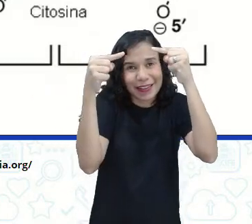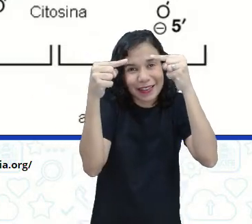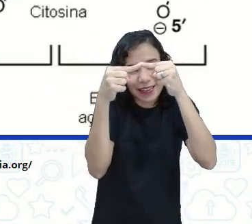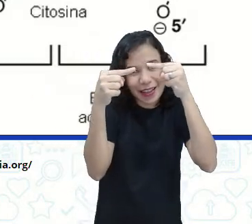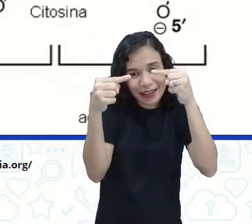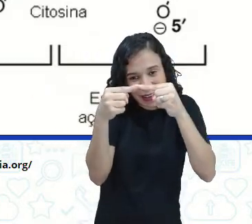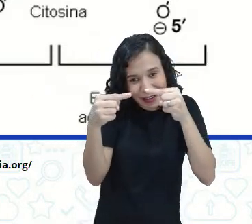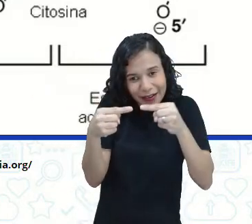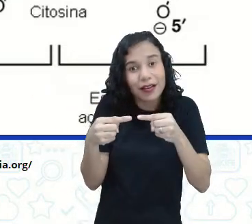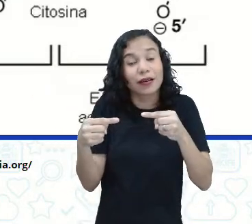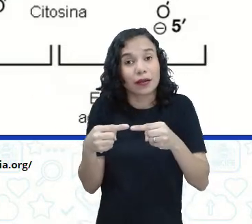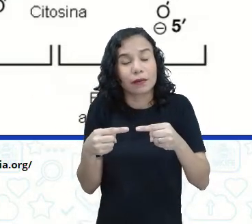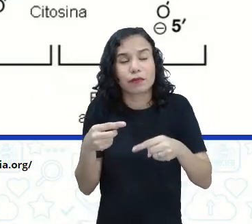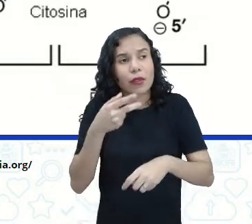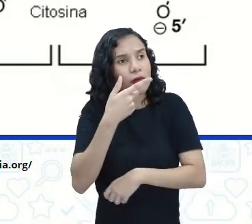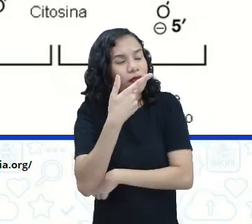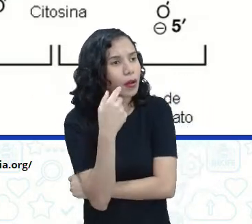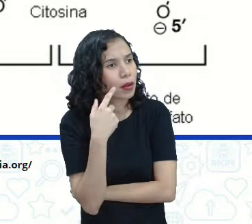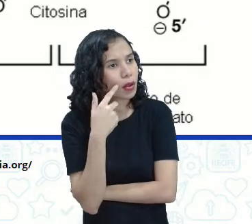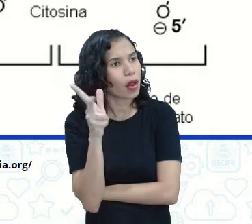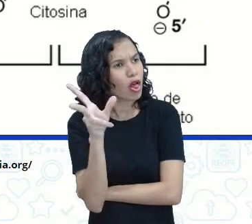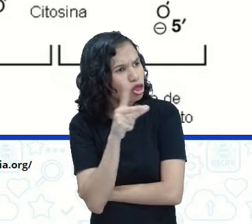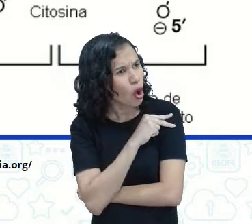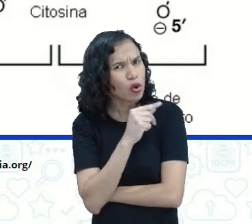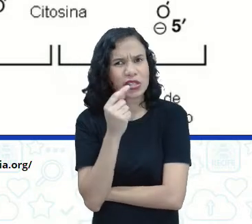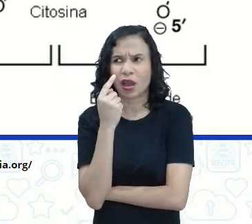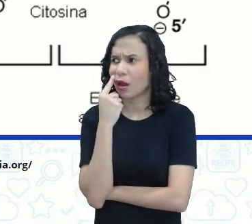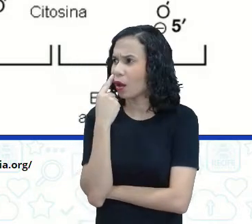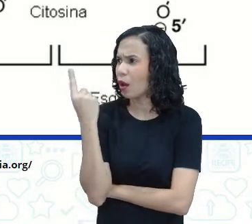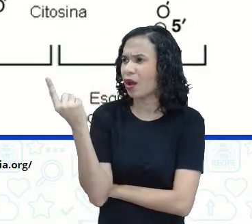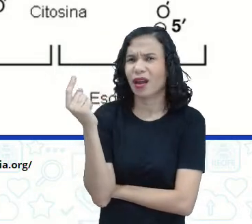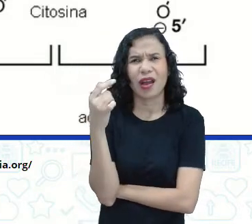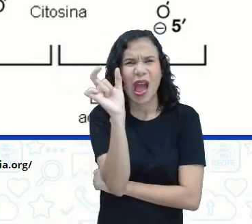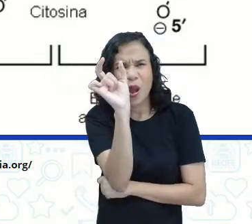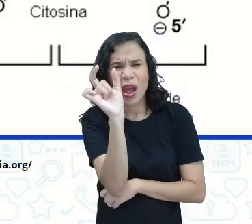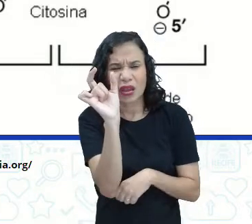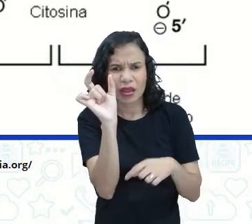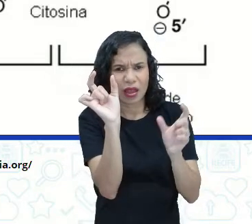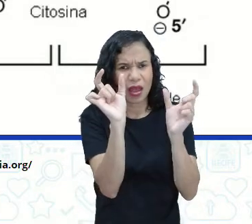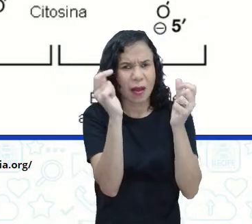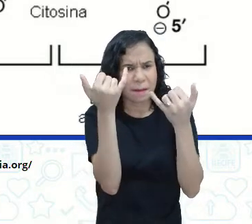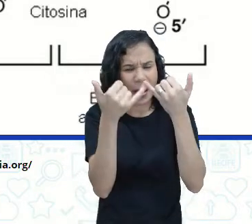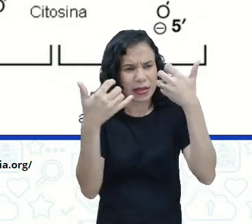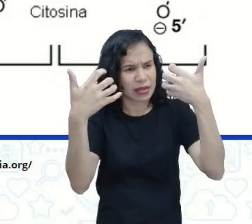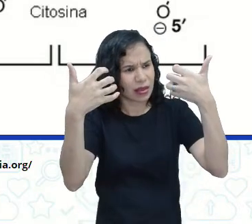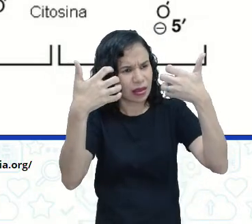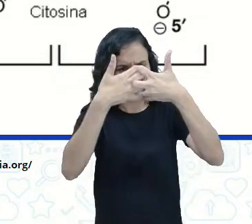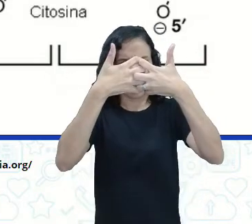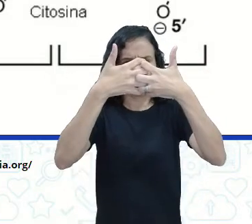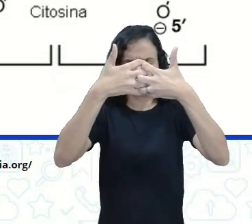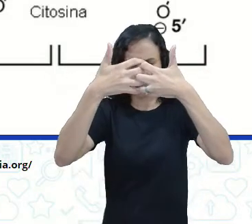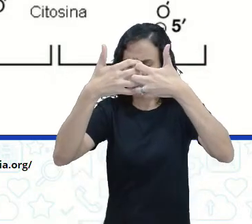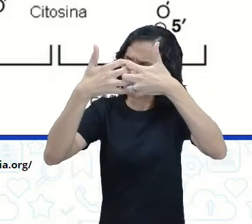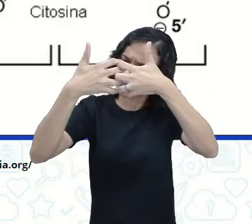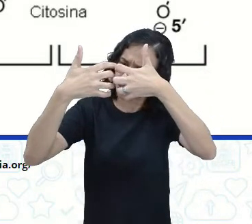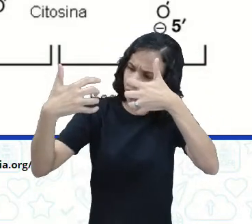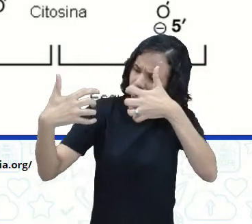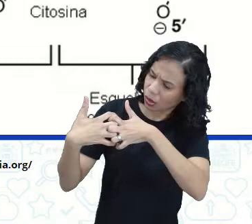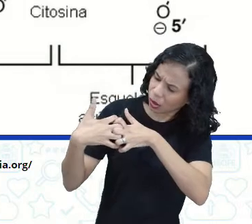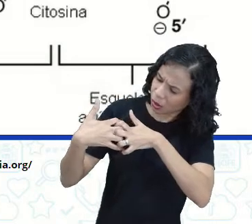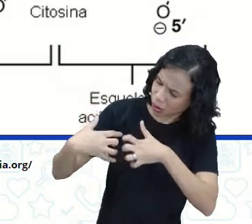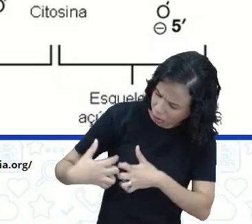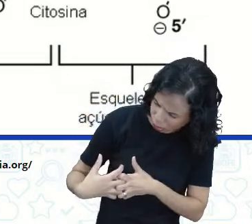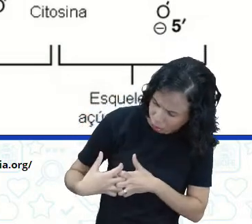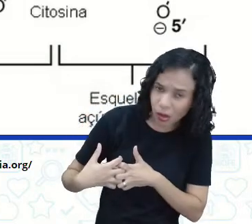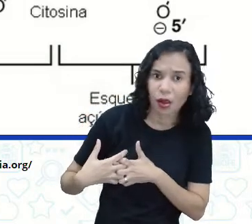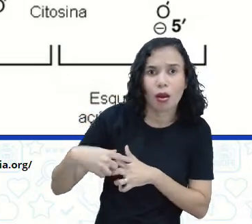se ligando e diz assim, poxa, aqui, né? Encaixa no outro. Um encaixa no outro. E aí, quando você vai pensar, né? O que é